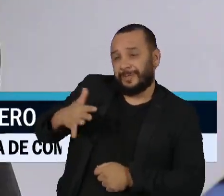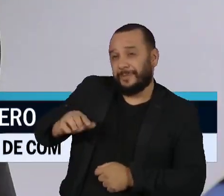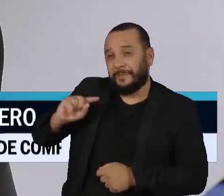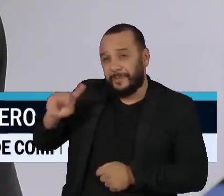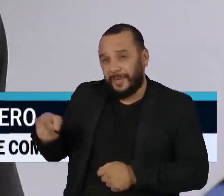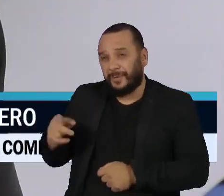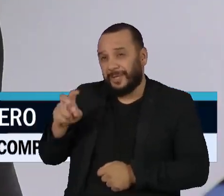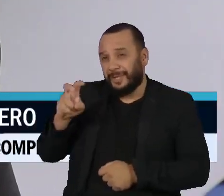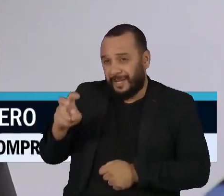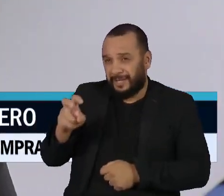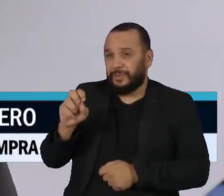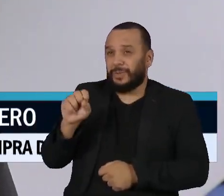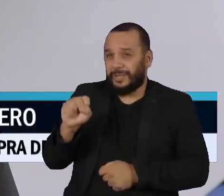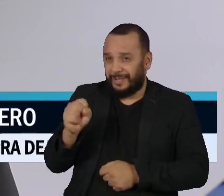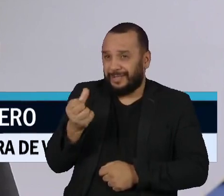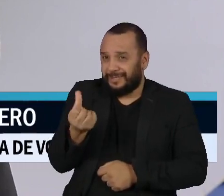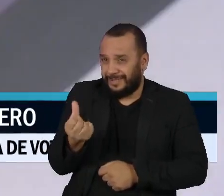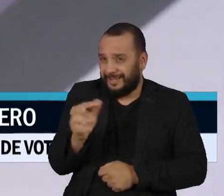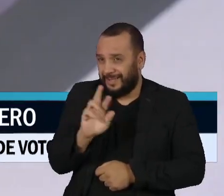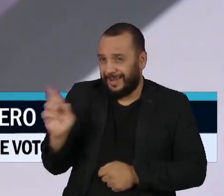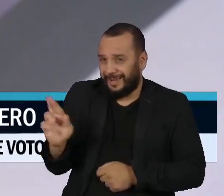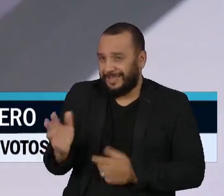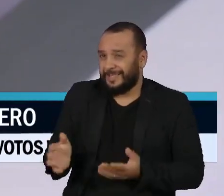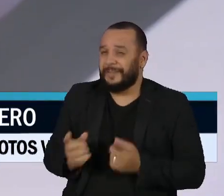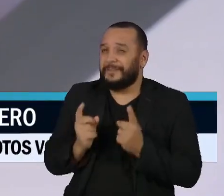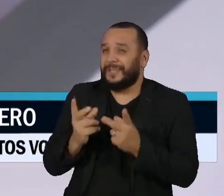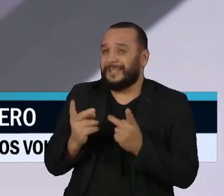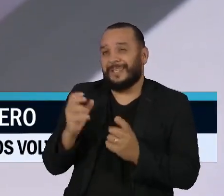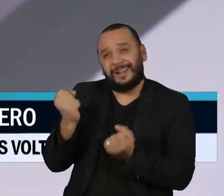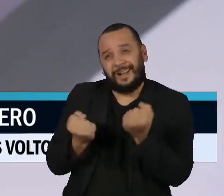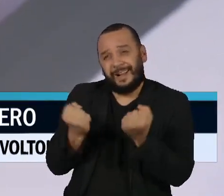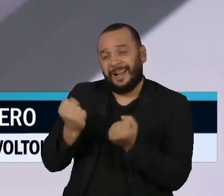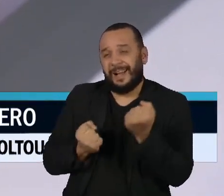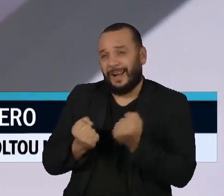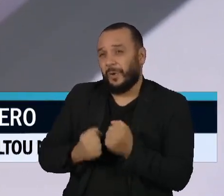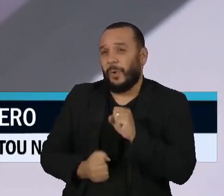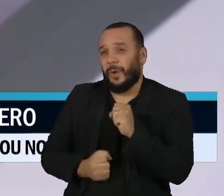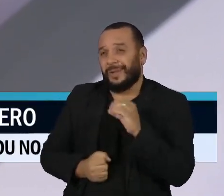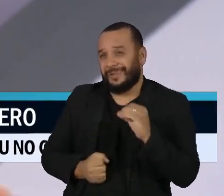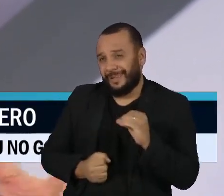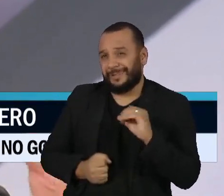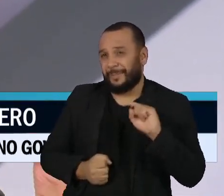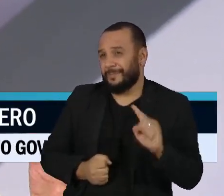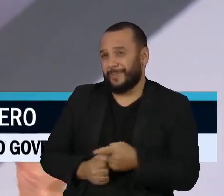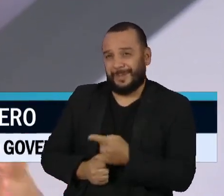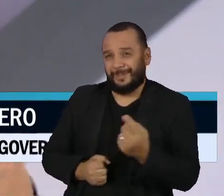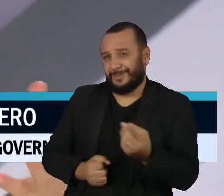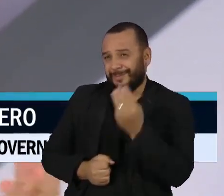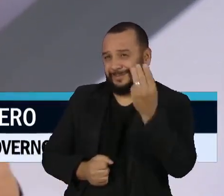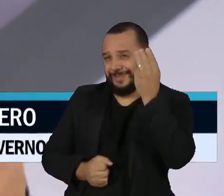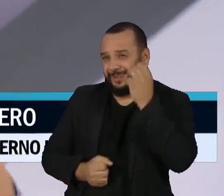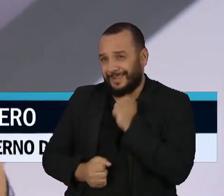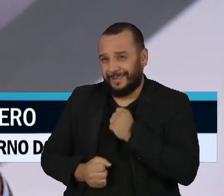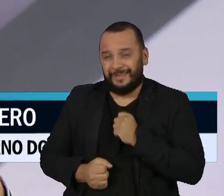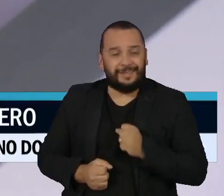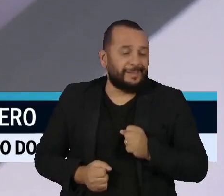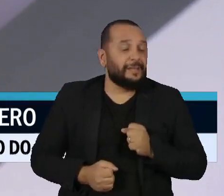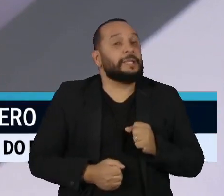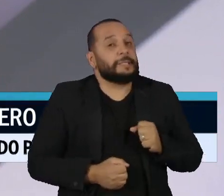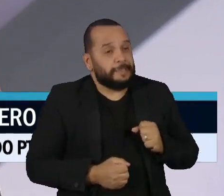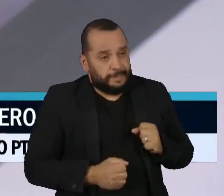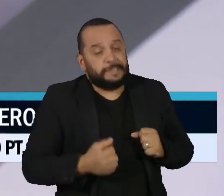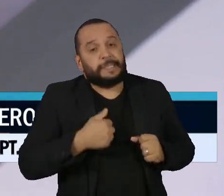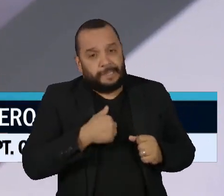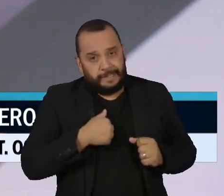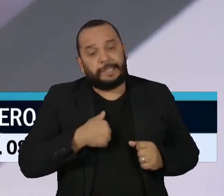carro popular a 70, 80 mil, não dá, né? Tem que aumentar a renda. É, eu acho que ele não dá para ser entendido como uma política industrial, etc. Ele